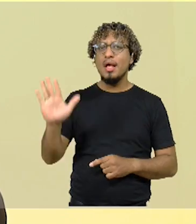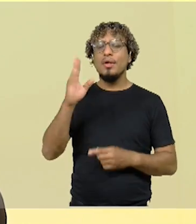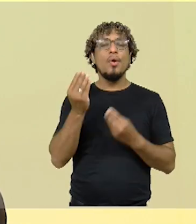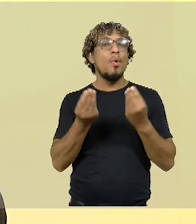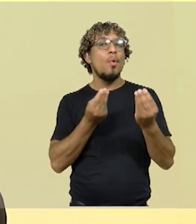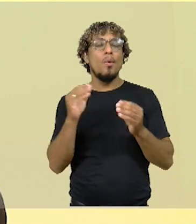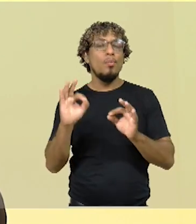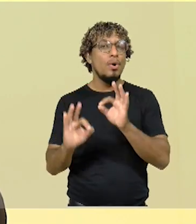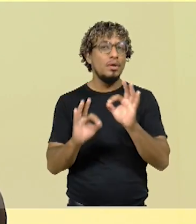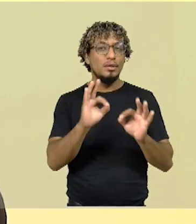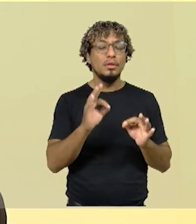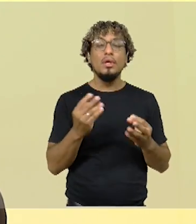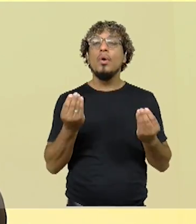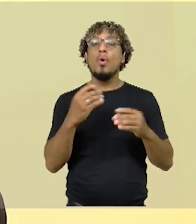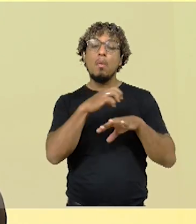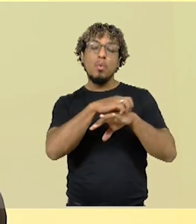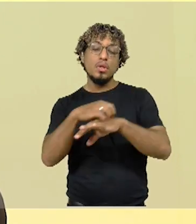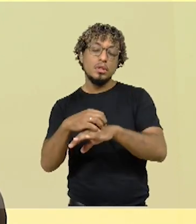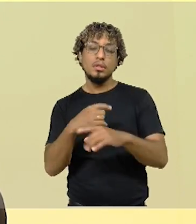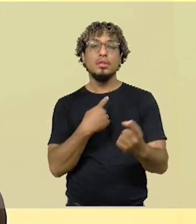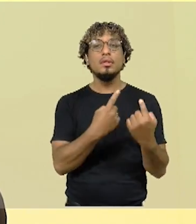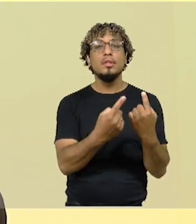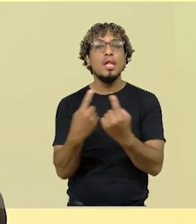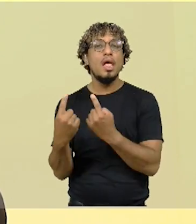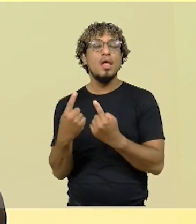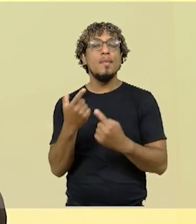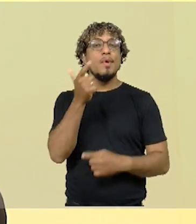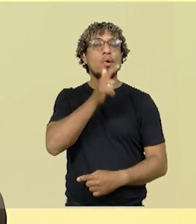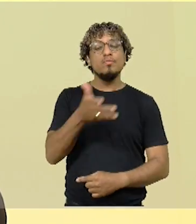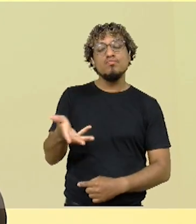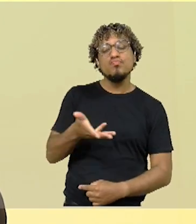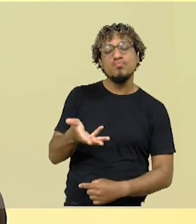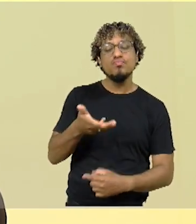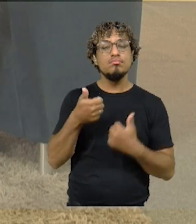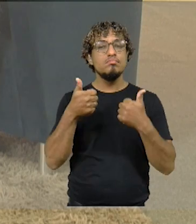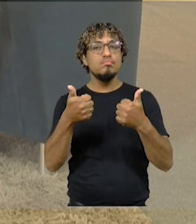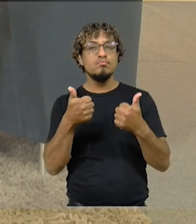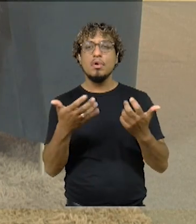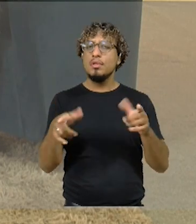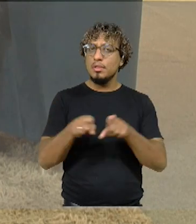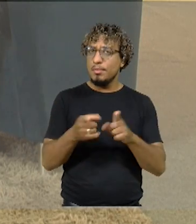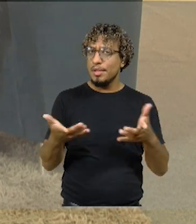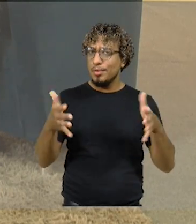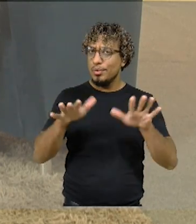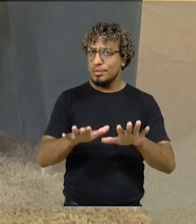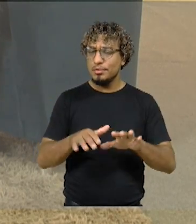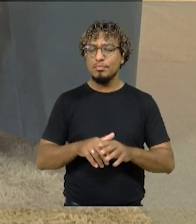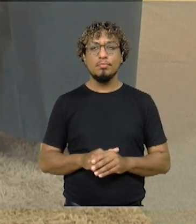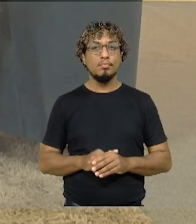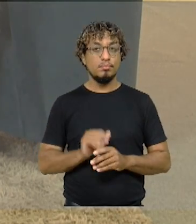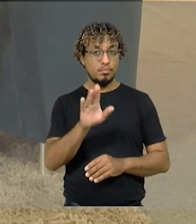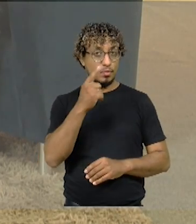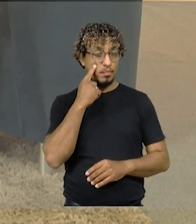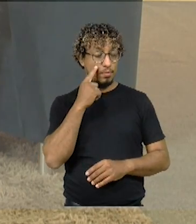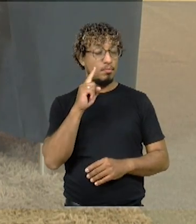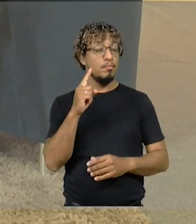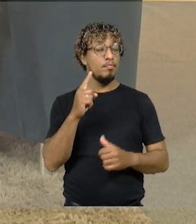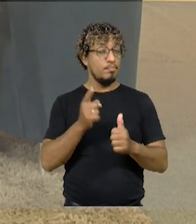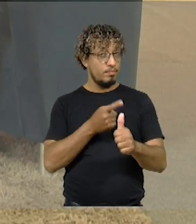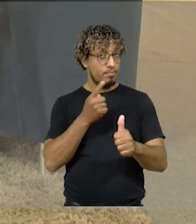que ser democráticos, parar com essa história de indicação de vereador, de indicação de prefeito, de indicação de partidos,